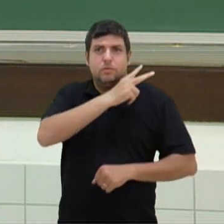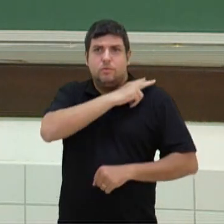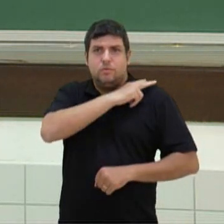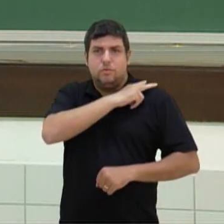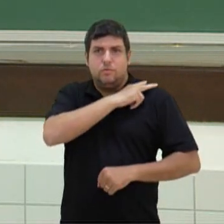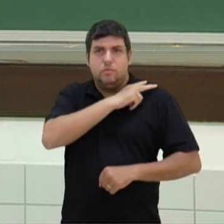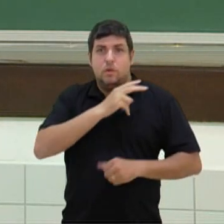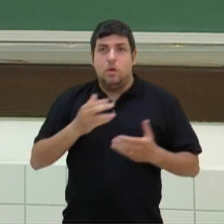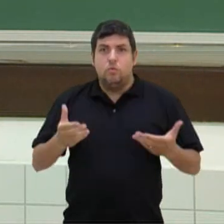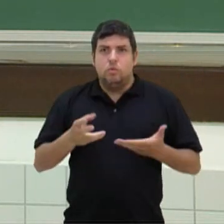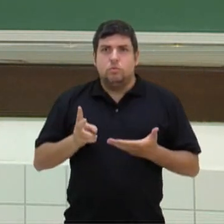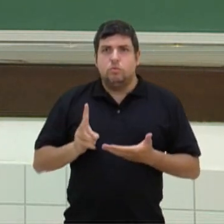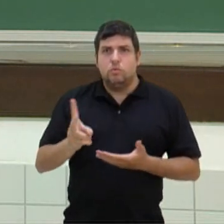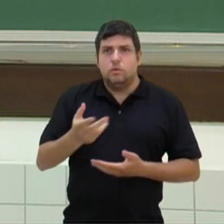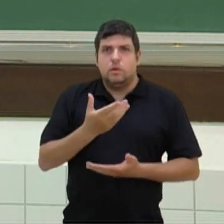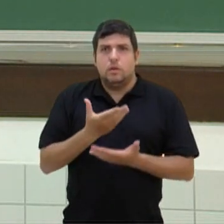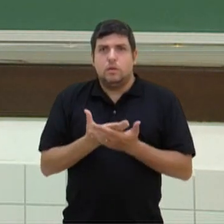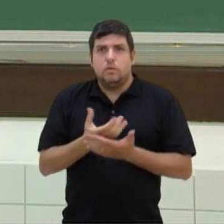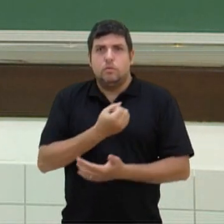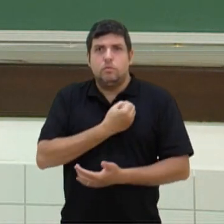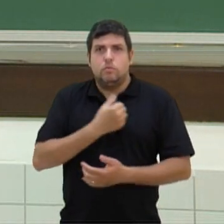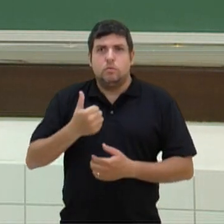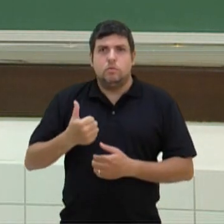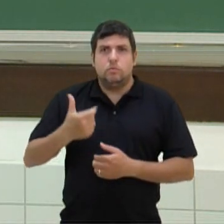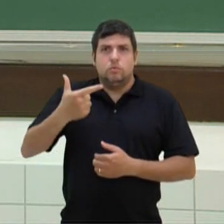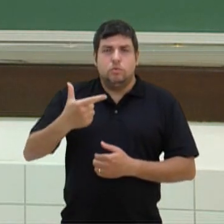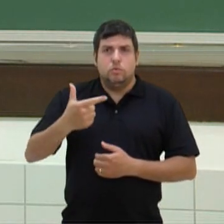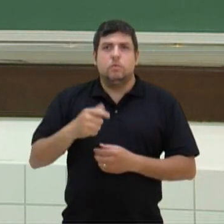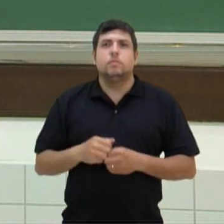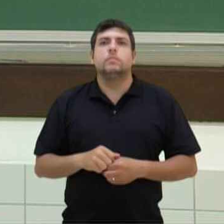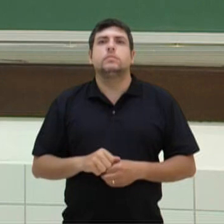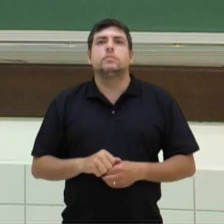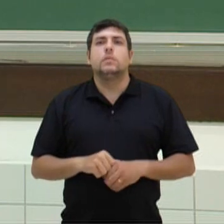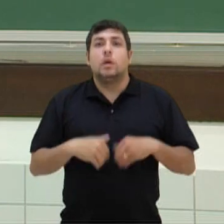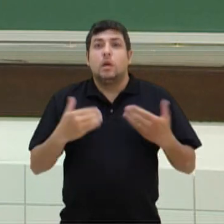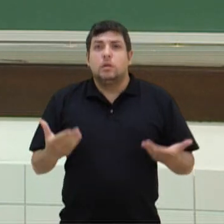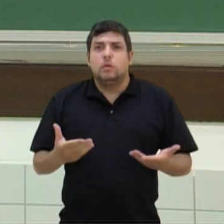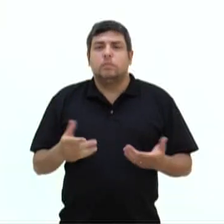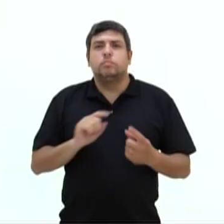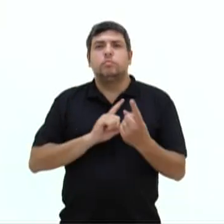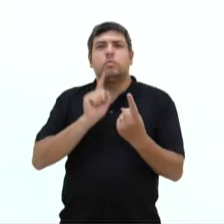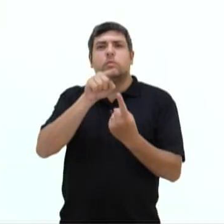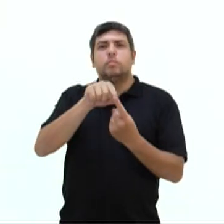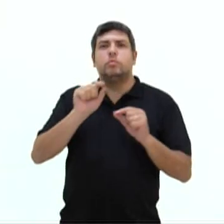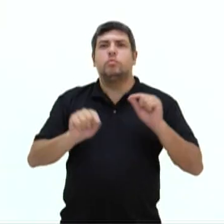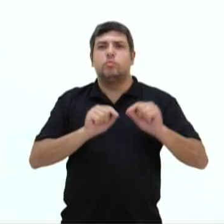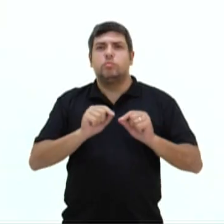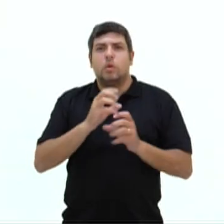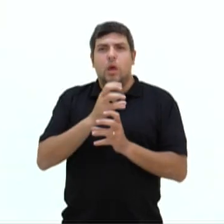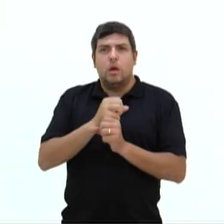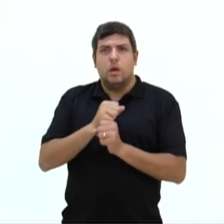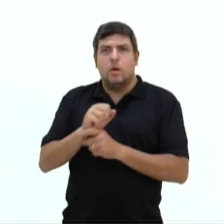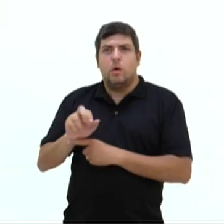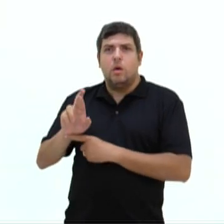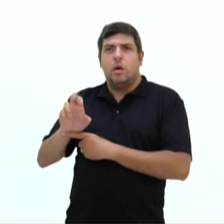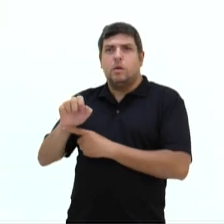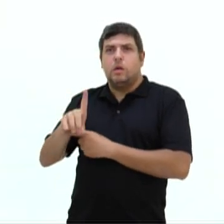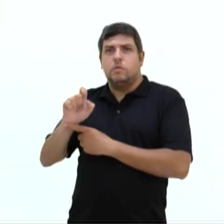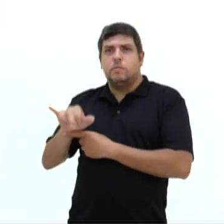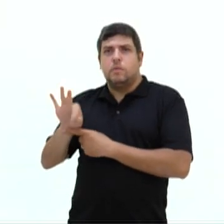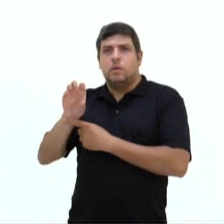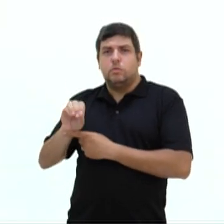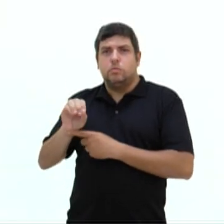e nossa aula hoje vai falar sobre cálculos químicos. Tá? Então, os nossos objetivos são cálculo de rendimento, cálculo